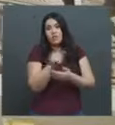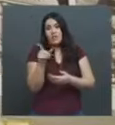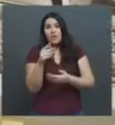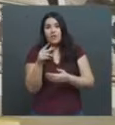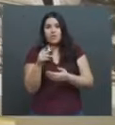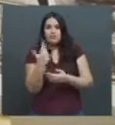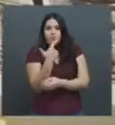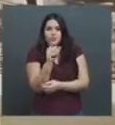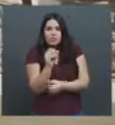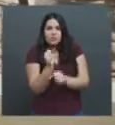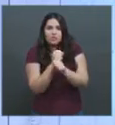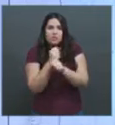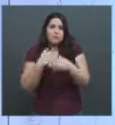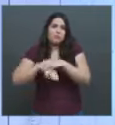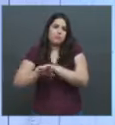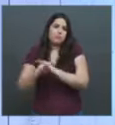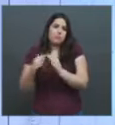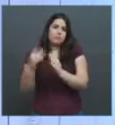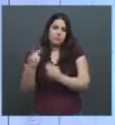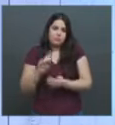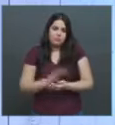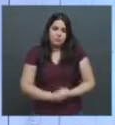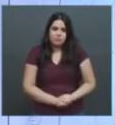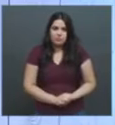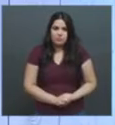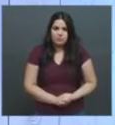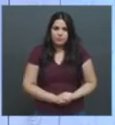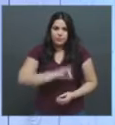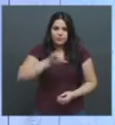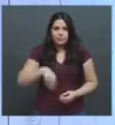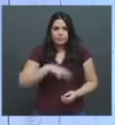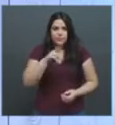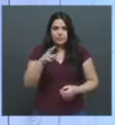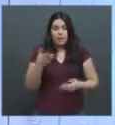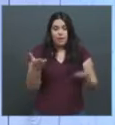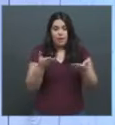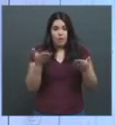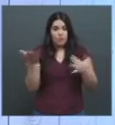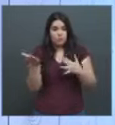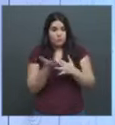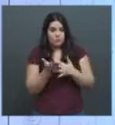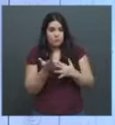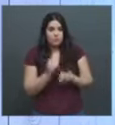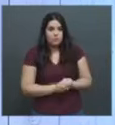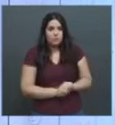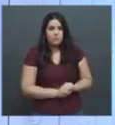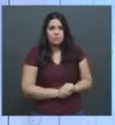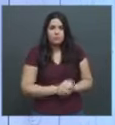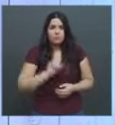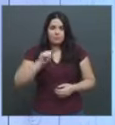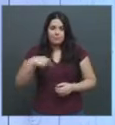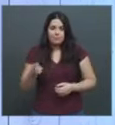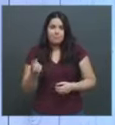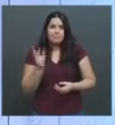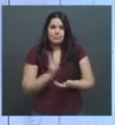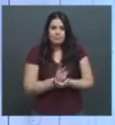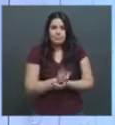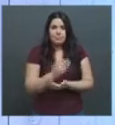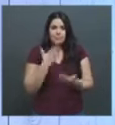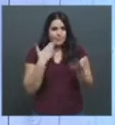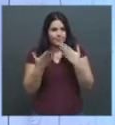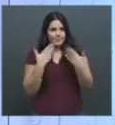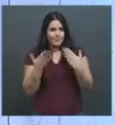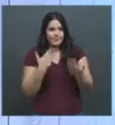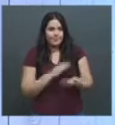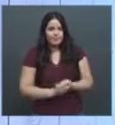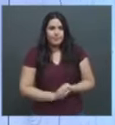anos ele colecionou. O Jornal da UFO vai para um rápido intervalo e daqui a pouco continuamos nosso